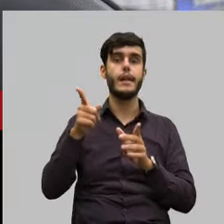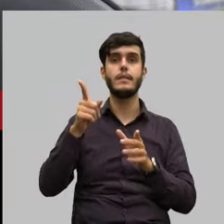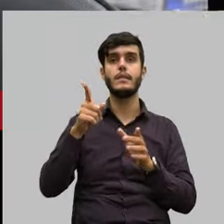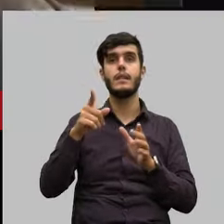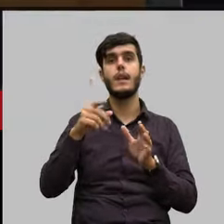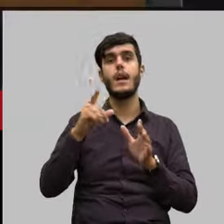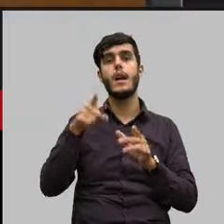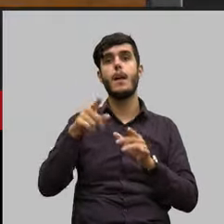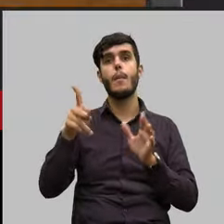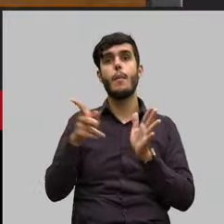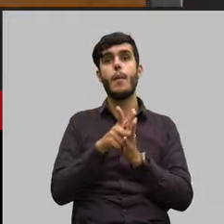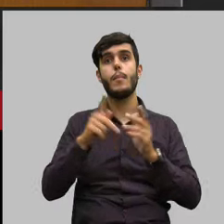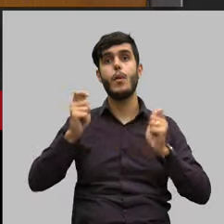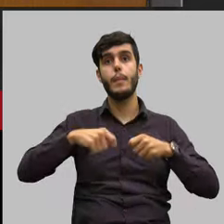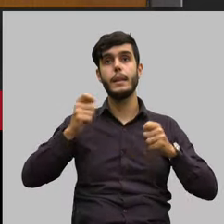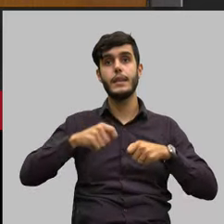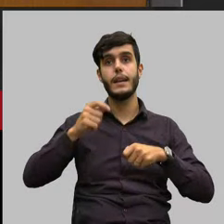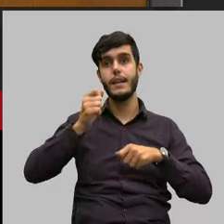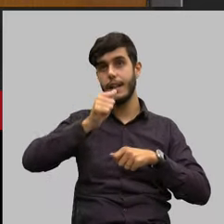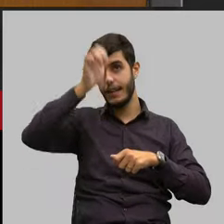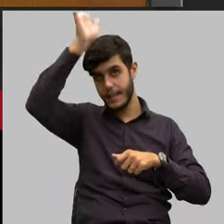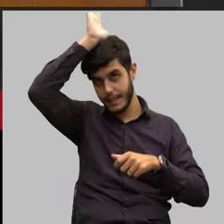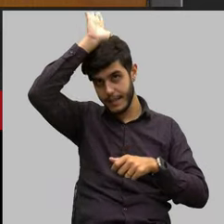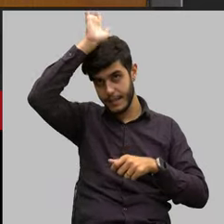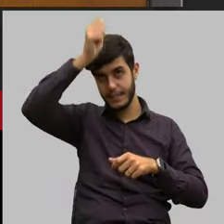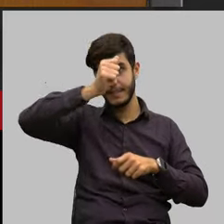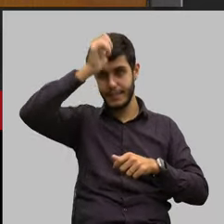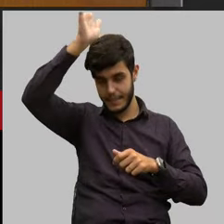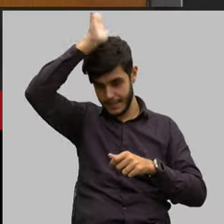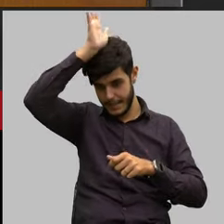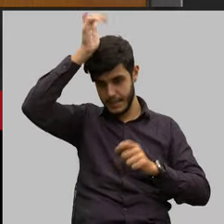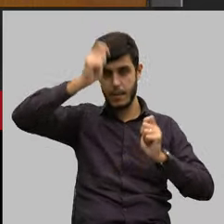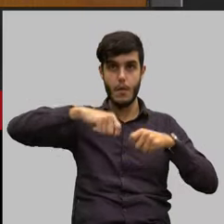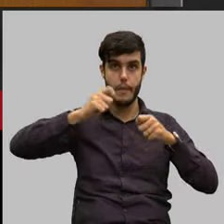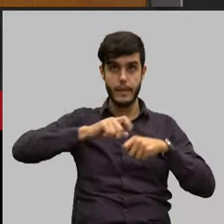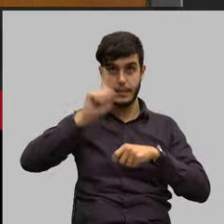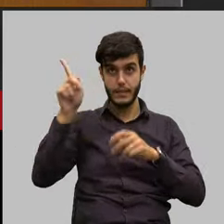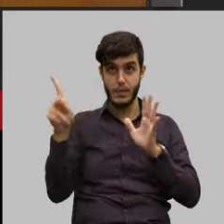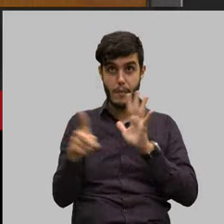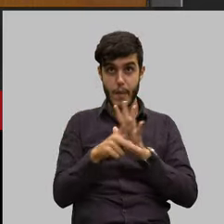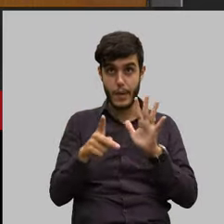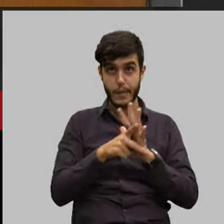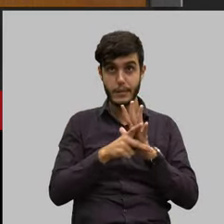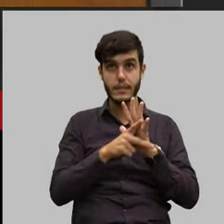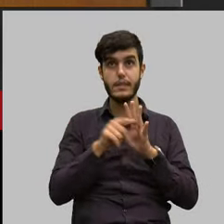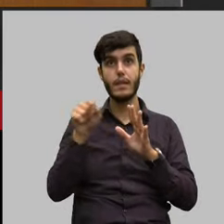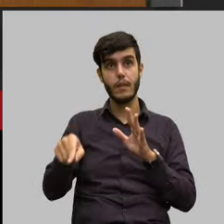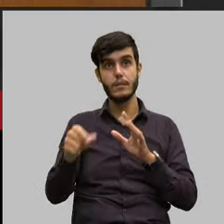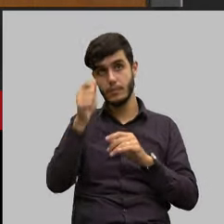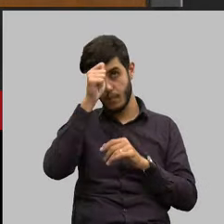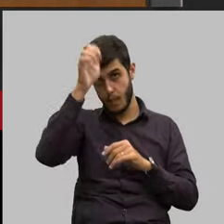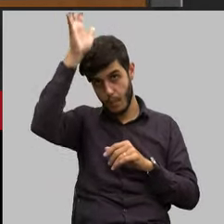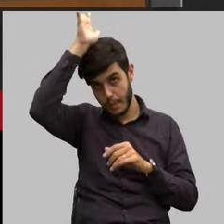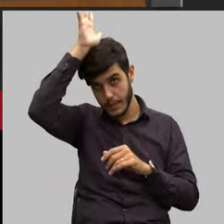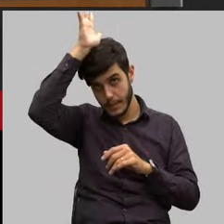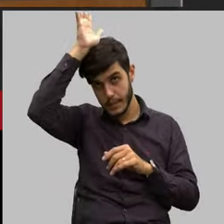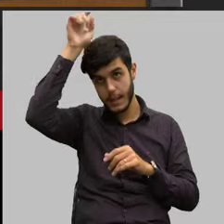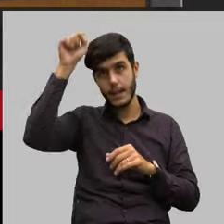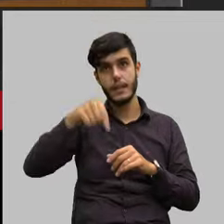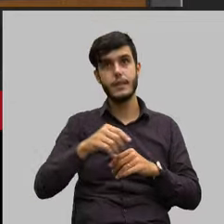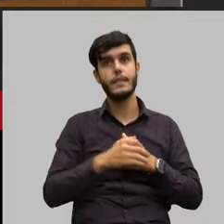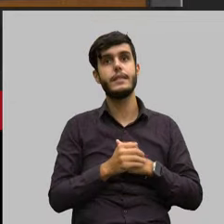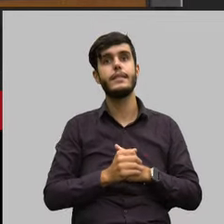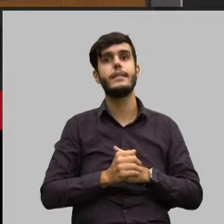eh nós não temos ação sobre essa competência Mas de qualquer forma eh o que nos foi